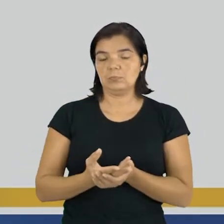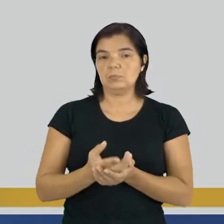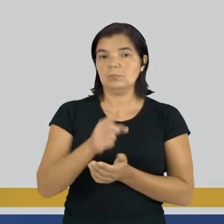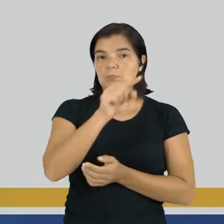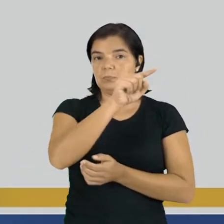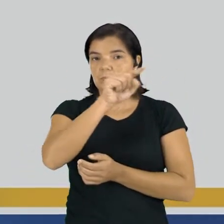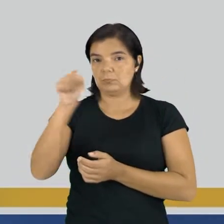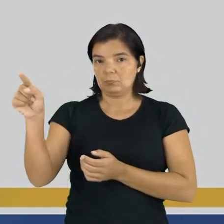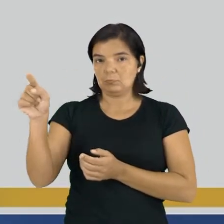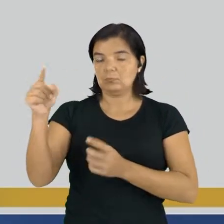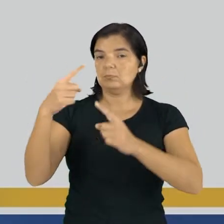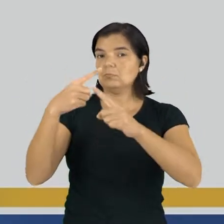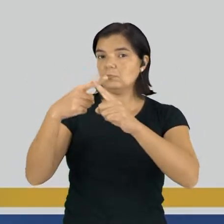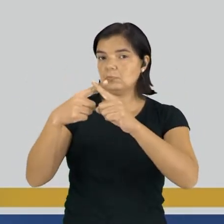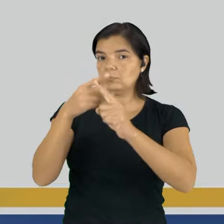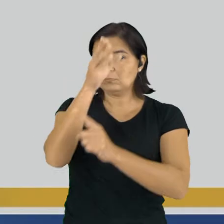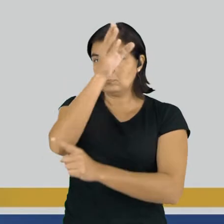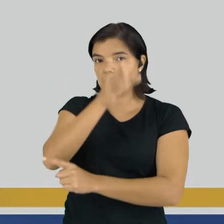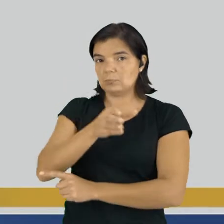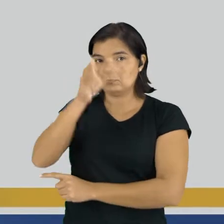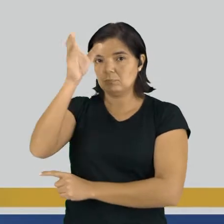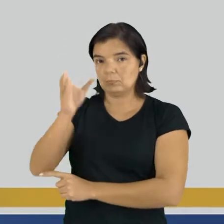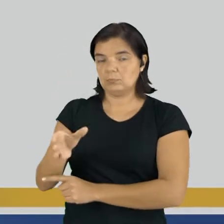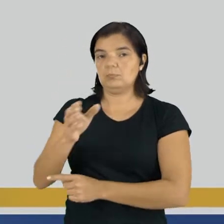linha versus coluna.